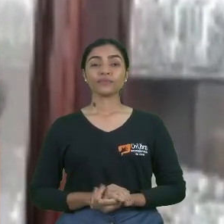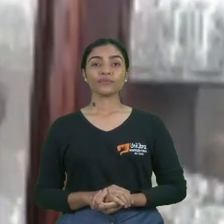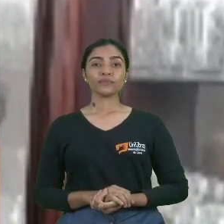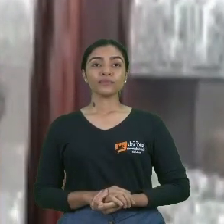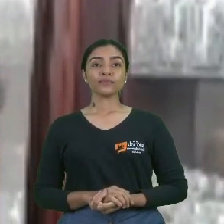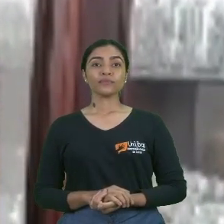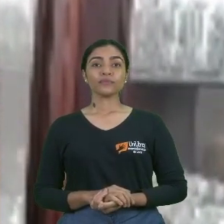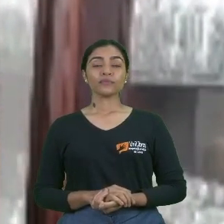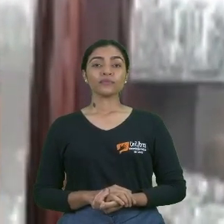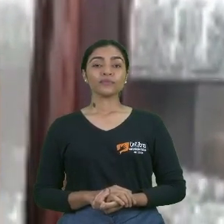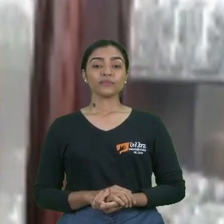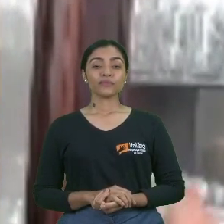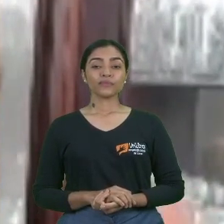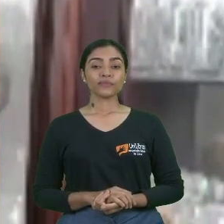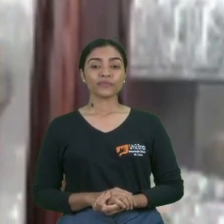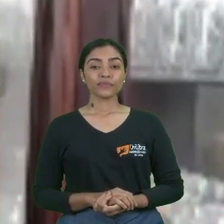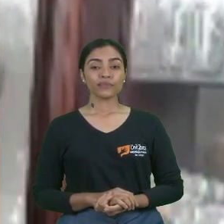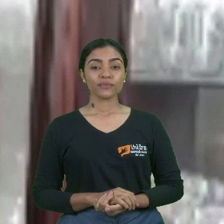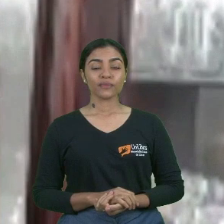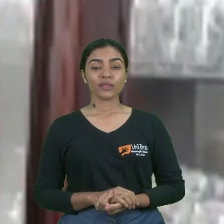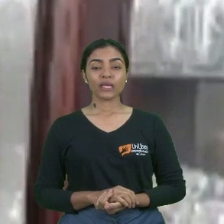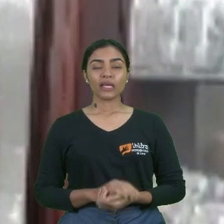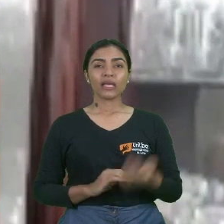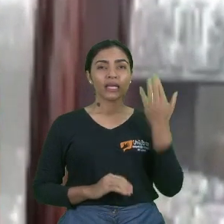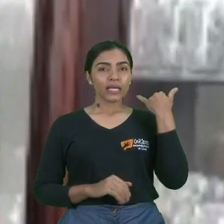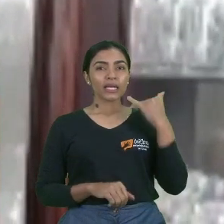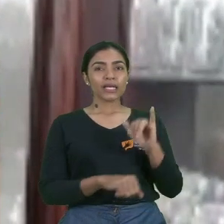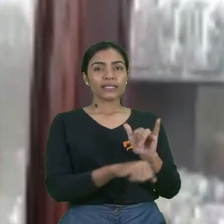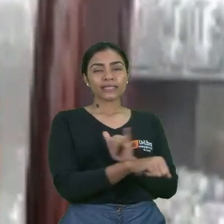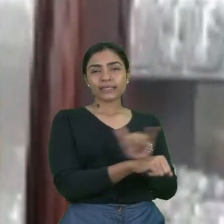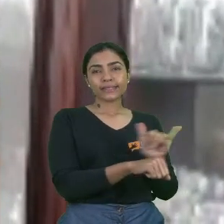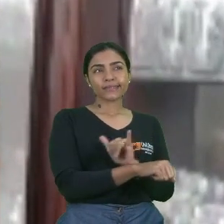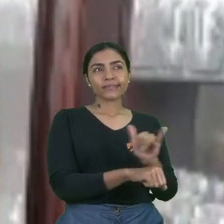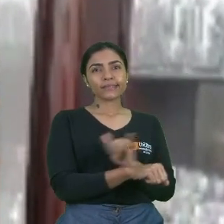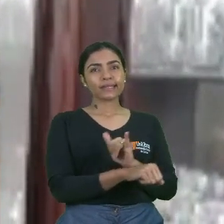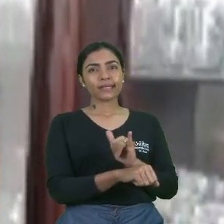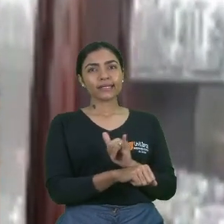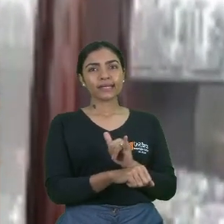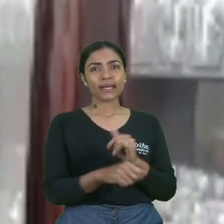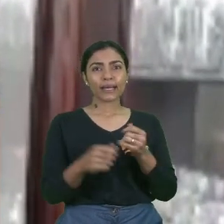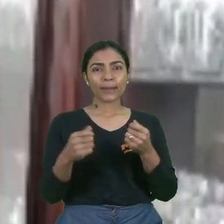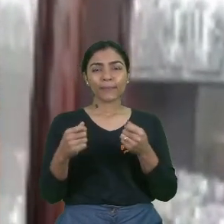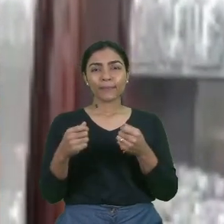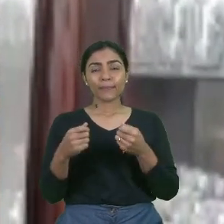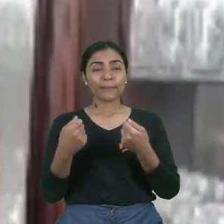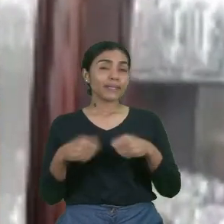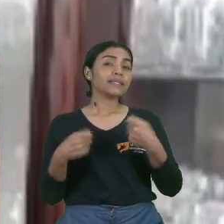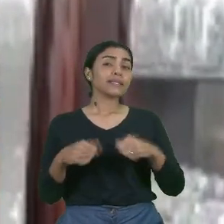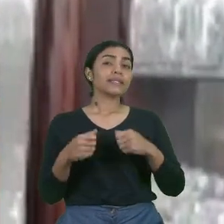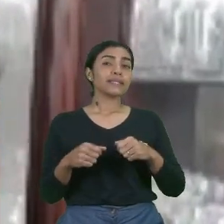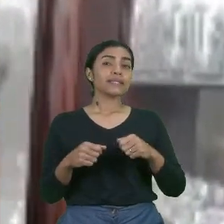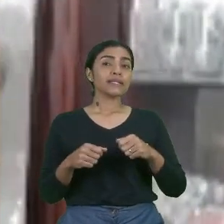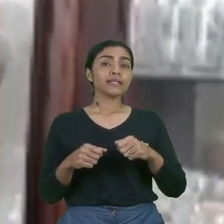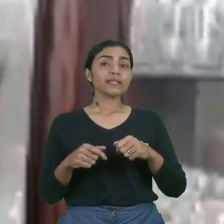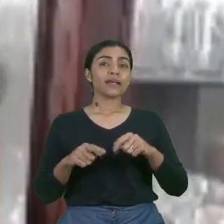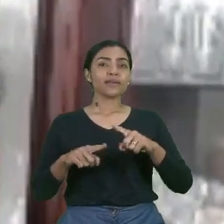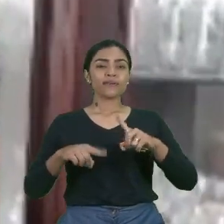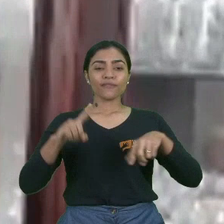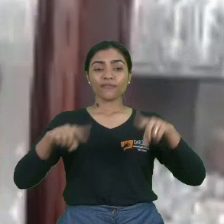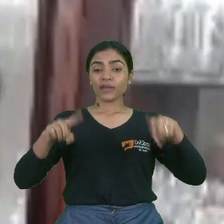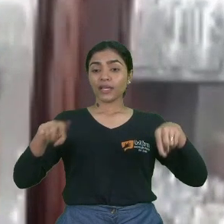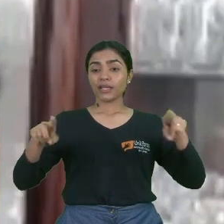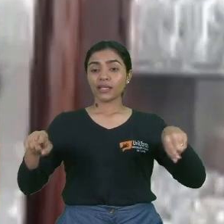jeito aquela medidas que precisam separar as variáveis no grupo